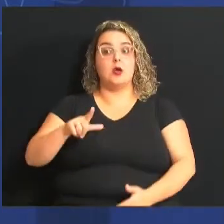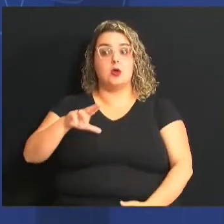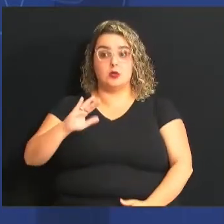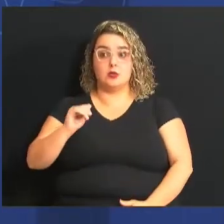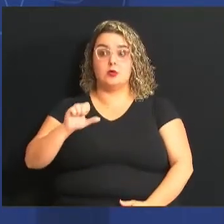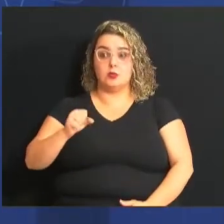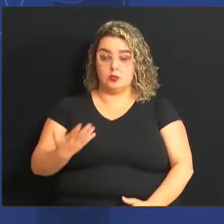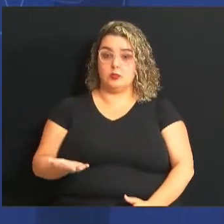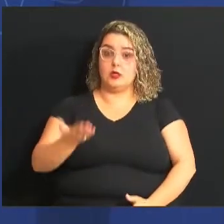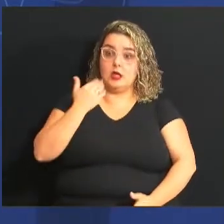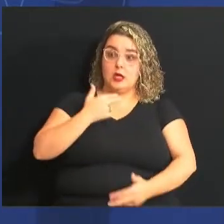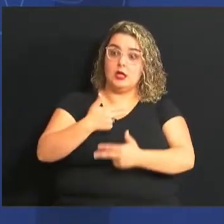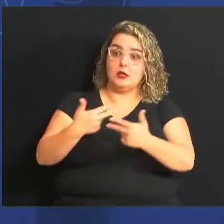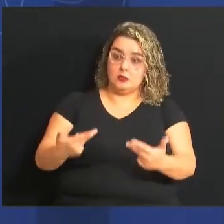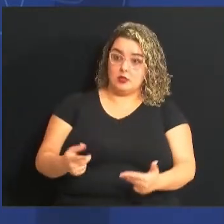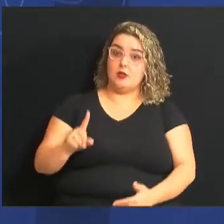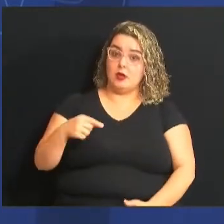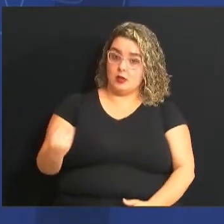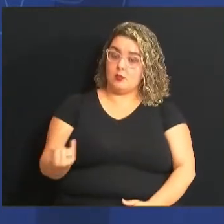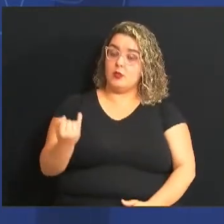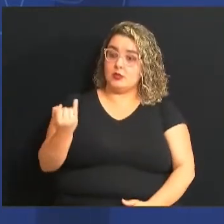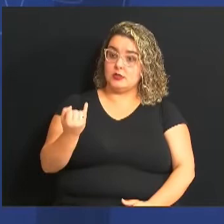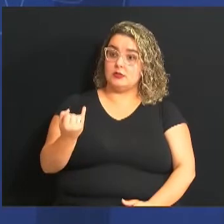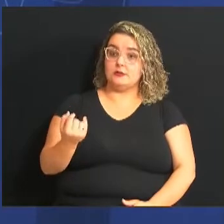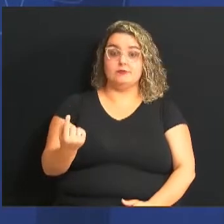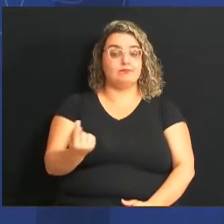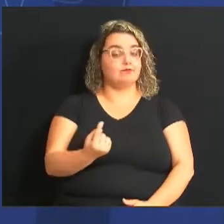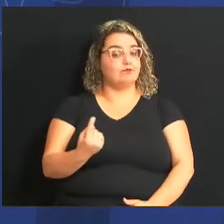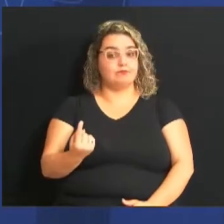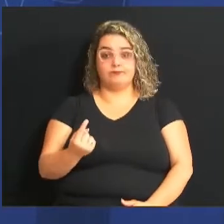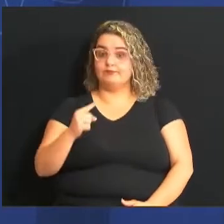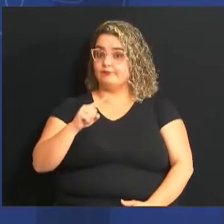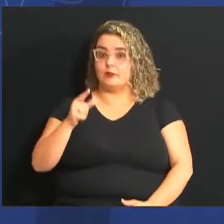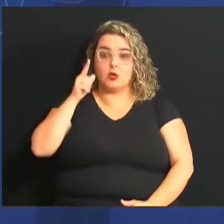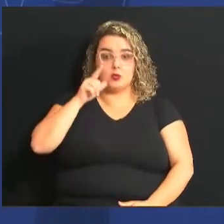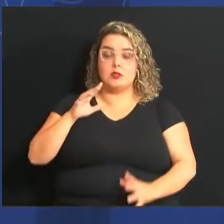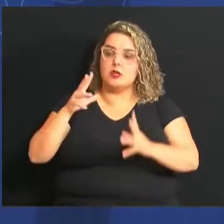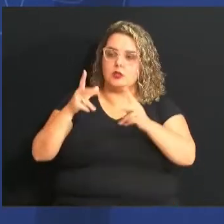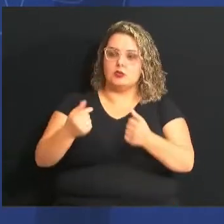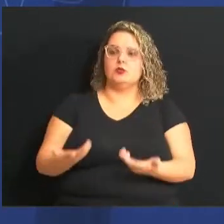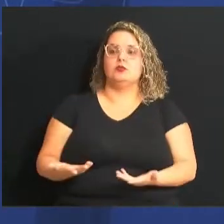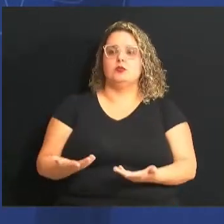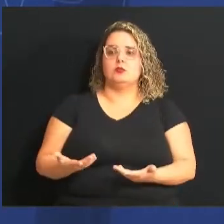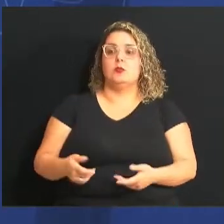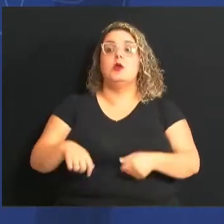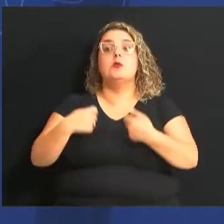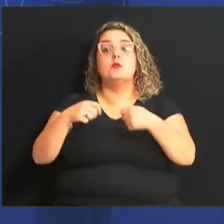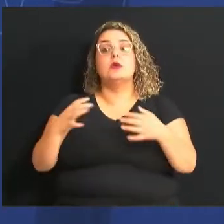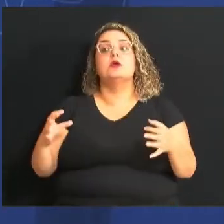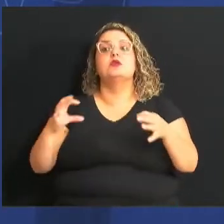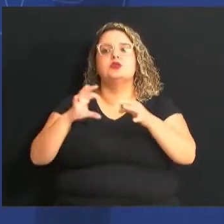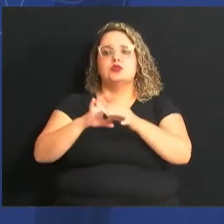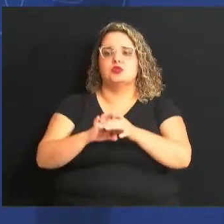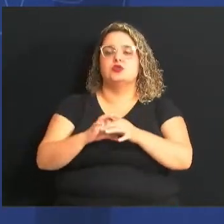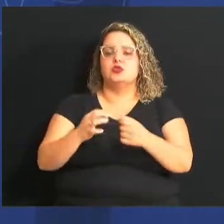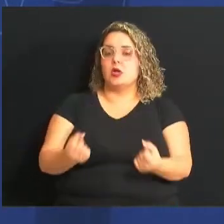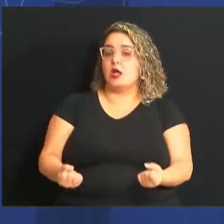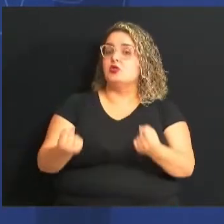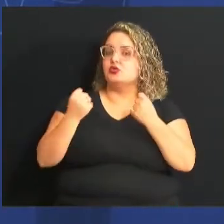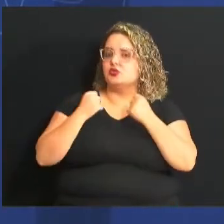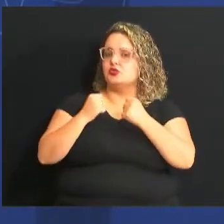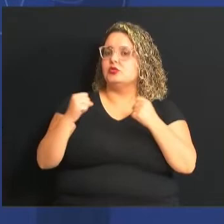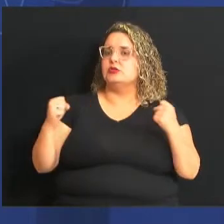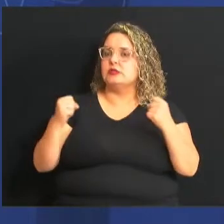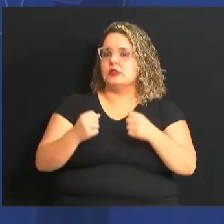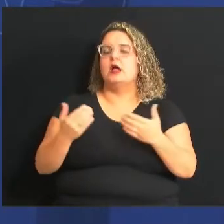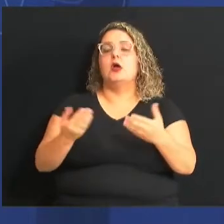a alimentação é fundamental, mas ela sozinha não dá conta de tudo, né? É preciso unir aí a atividade física. Agora,